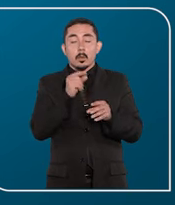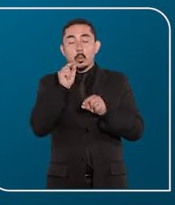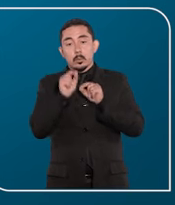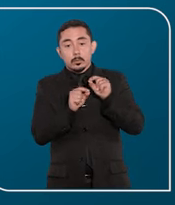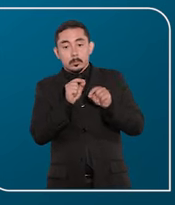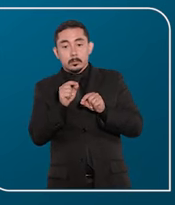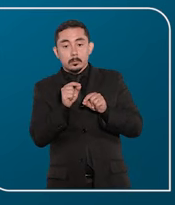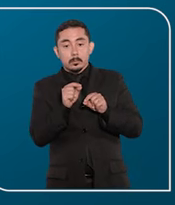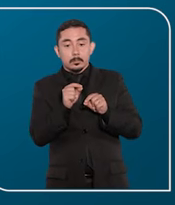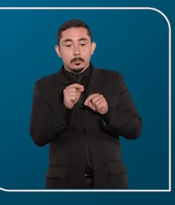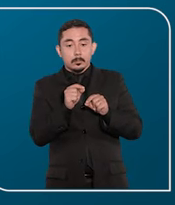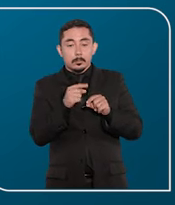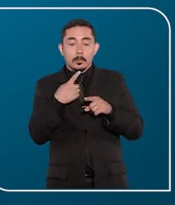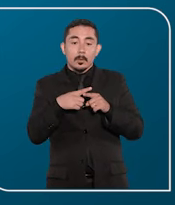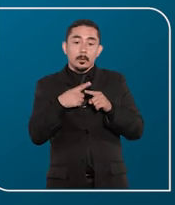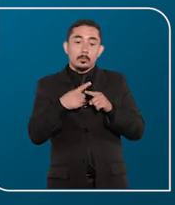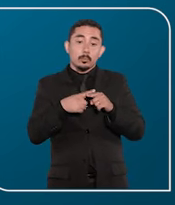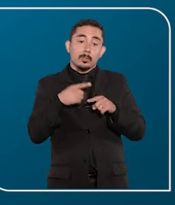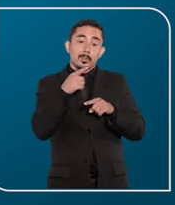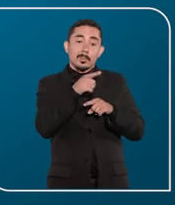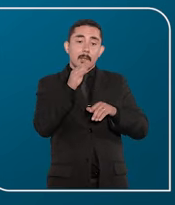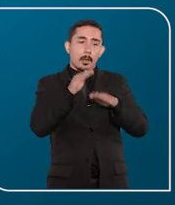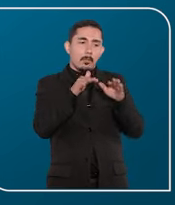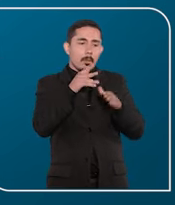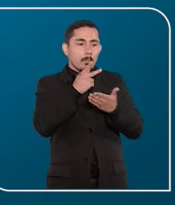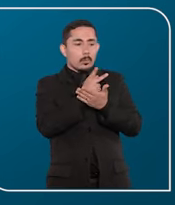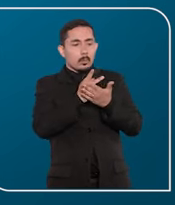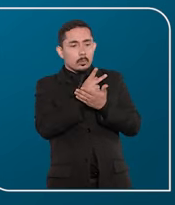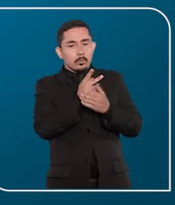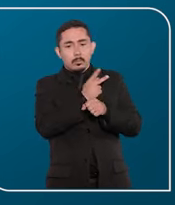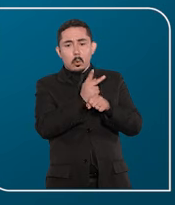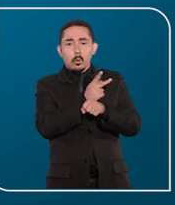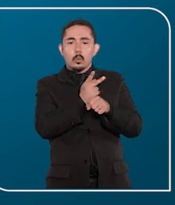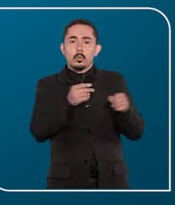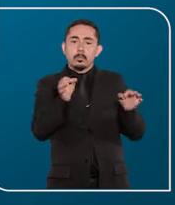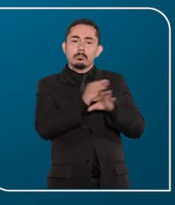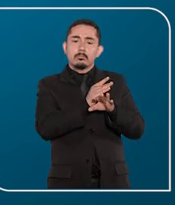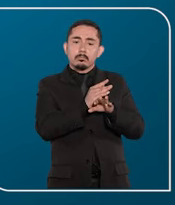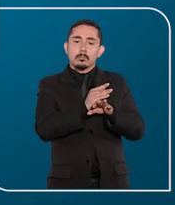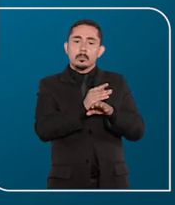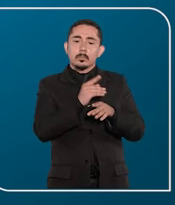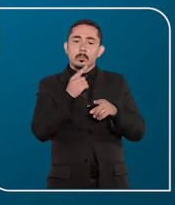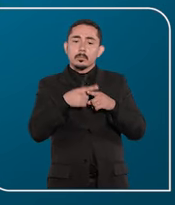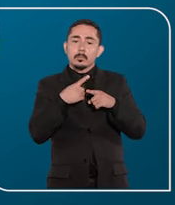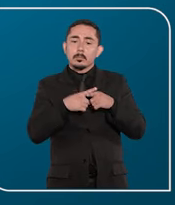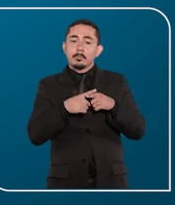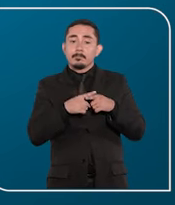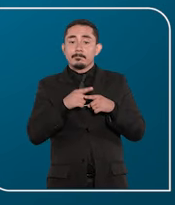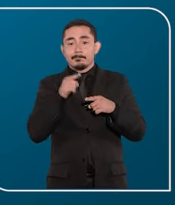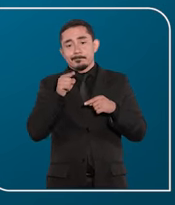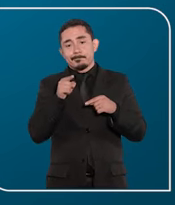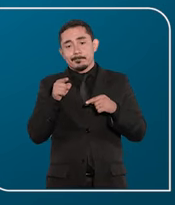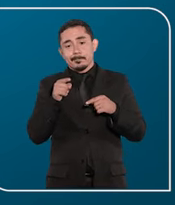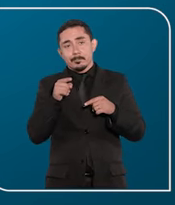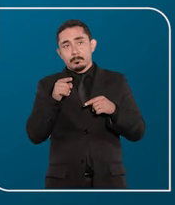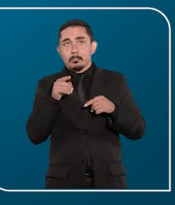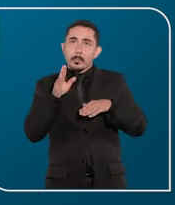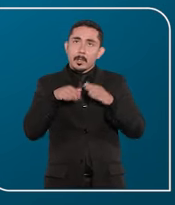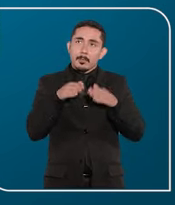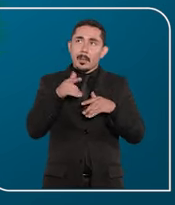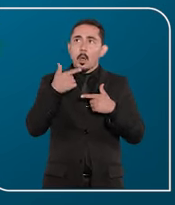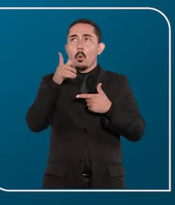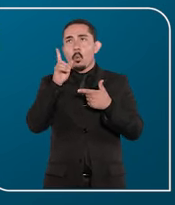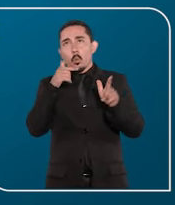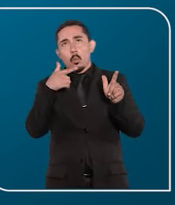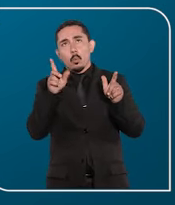que não buscar uma solução? E eu vou usar o termo que a minha mulher, que é especialista disso, tem horror, que é essa solução alternativa, né? Mas até para